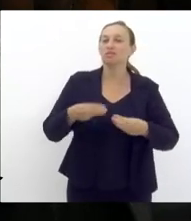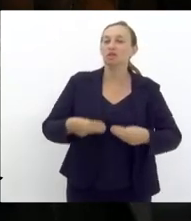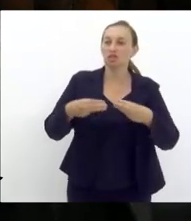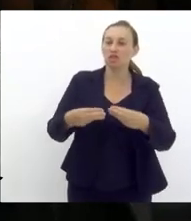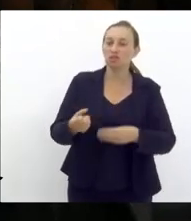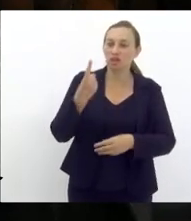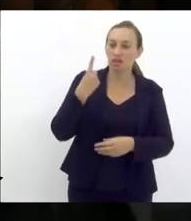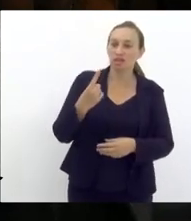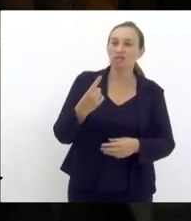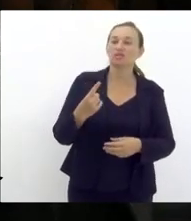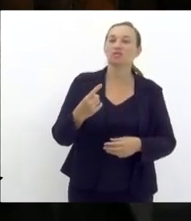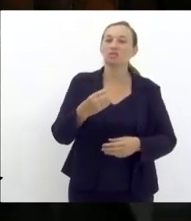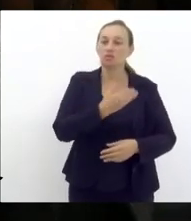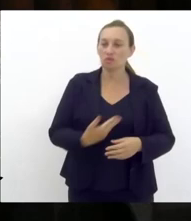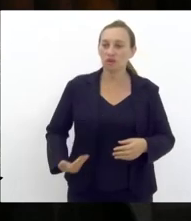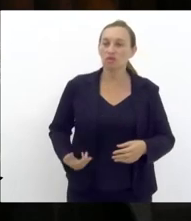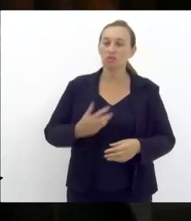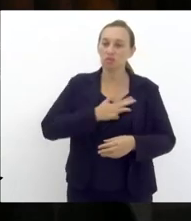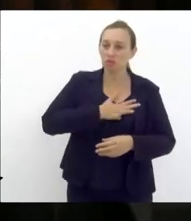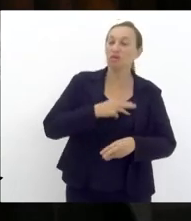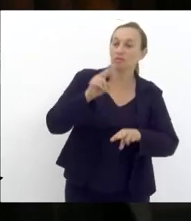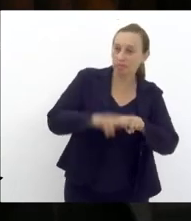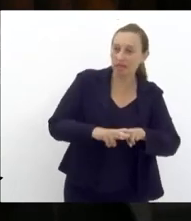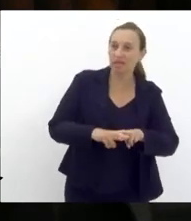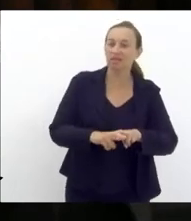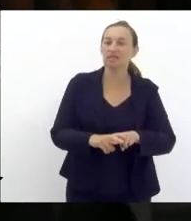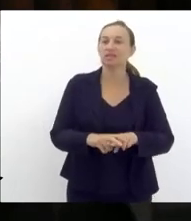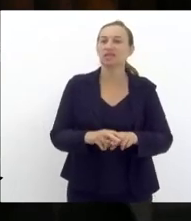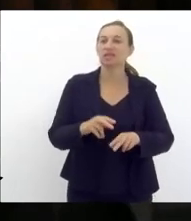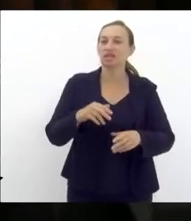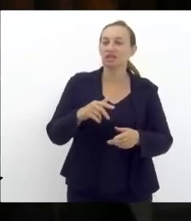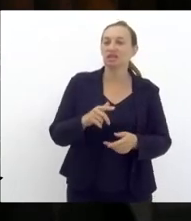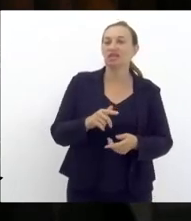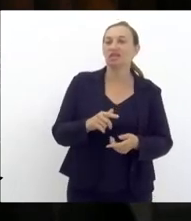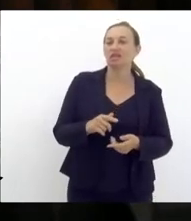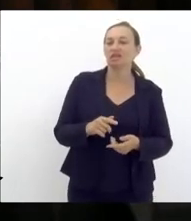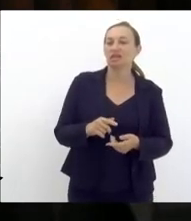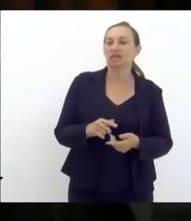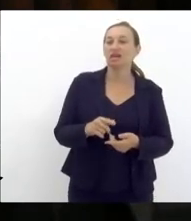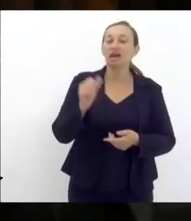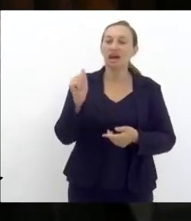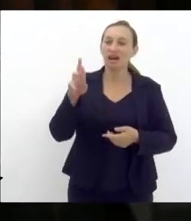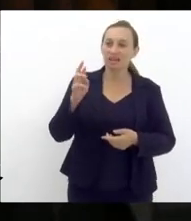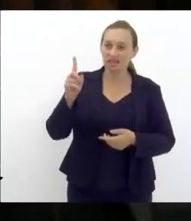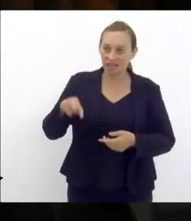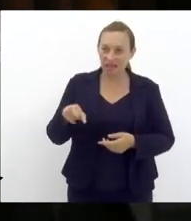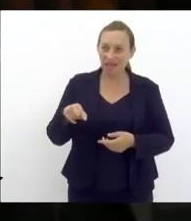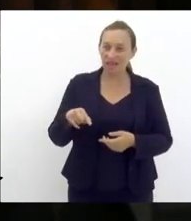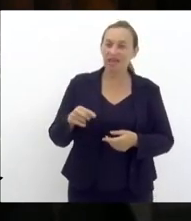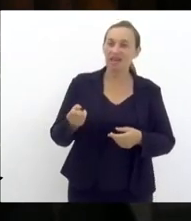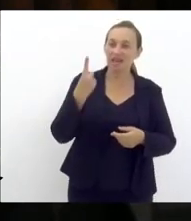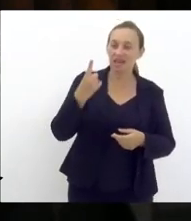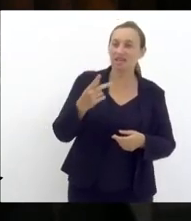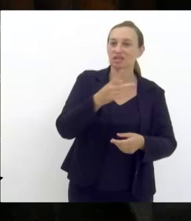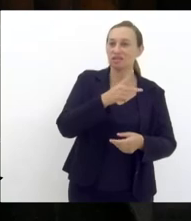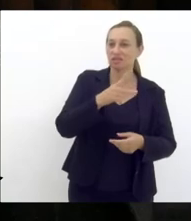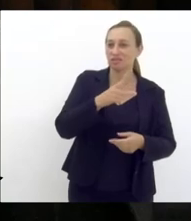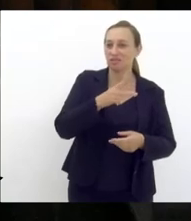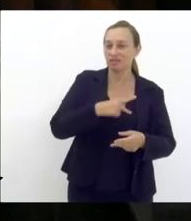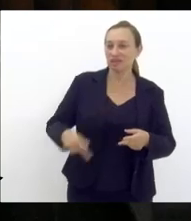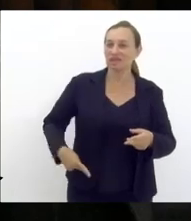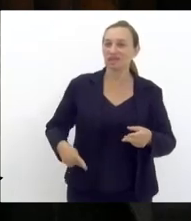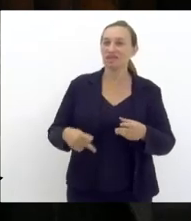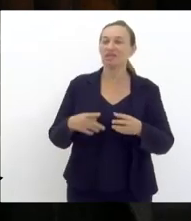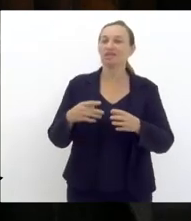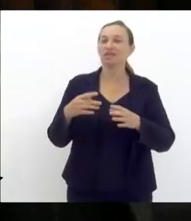Pedro barucho ex-gerente executivo de engenharia da Petrobras preso André Vargas ex-presidente da Câmara dos Deputados pelo